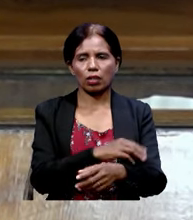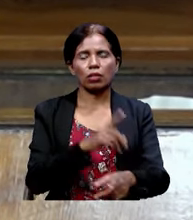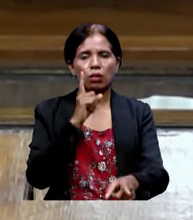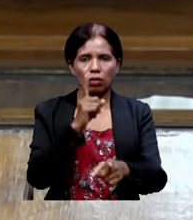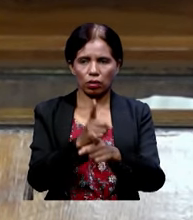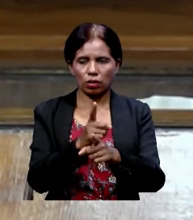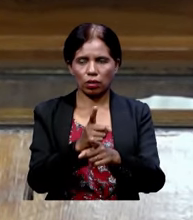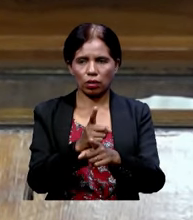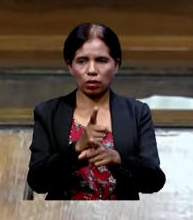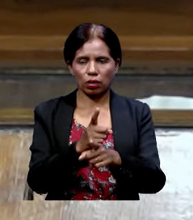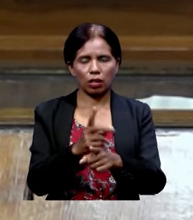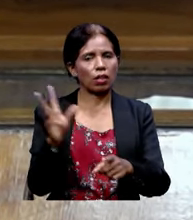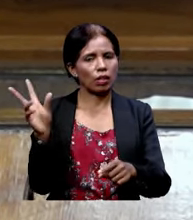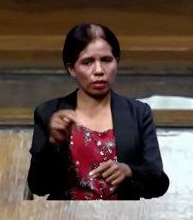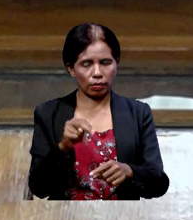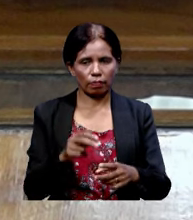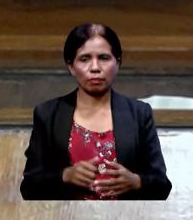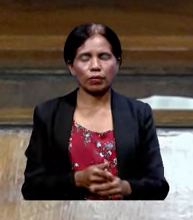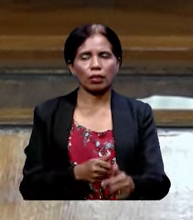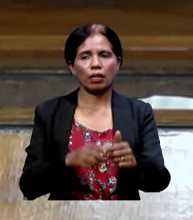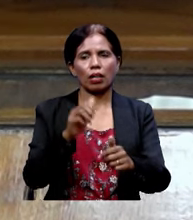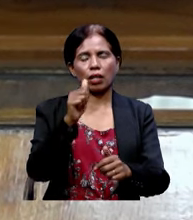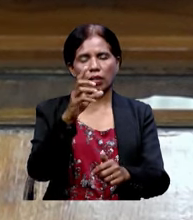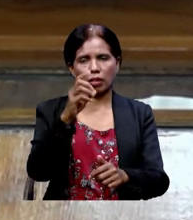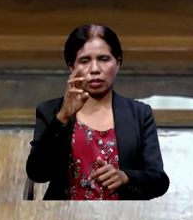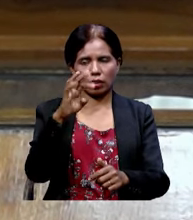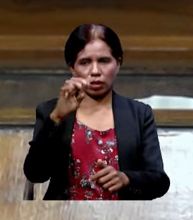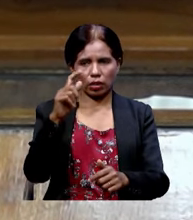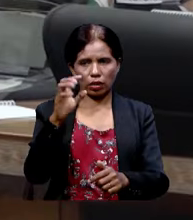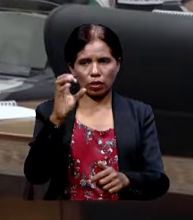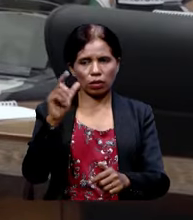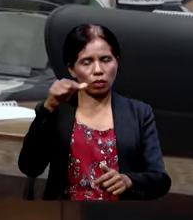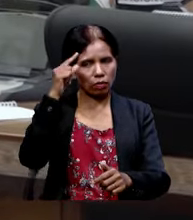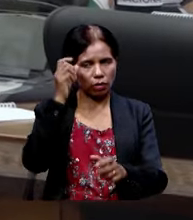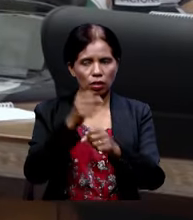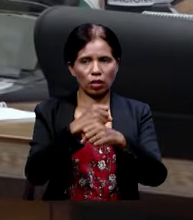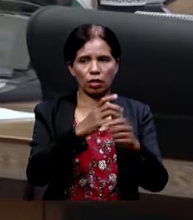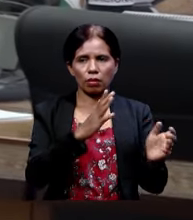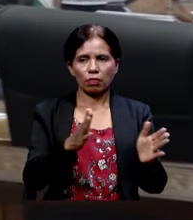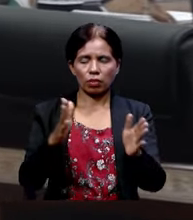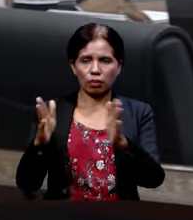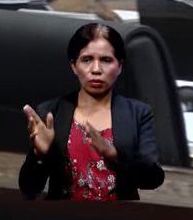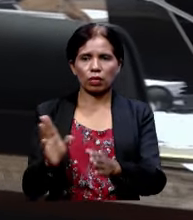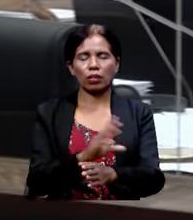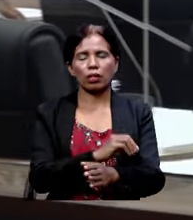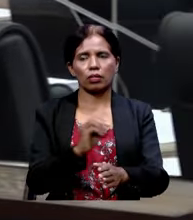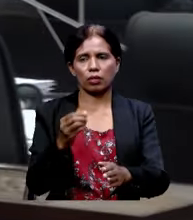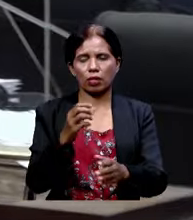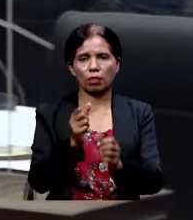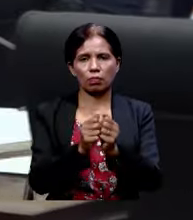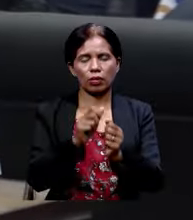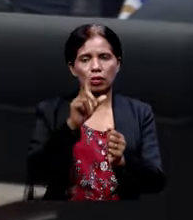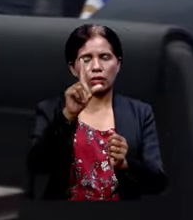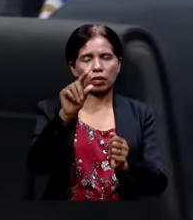justificada que lá é. Tuir adere tu Hugo da Costa, da Daune, governo halo a preparação ba execução obra atusia,